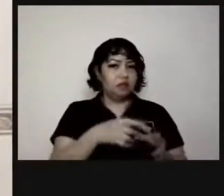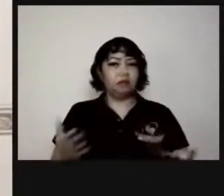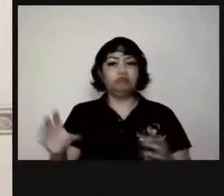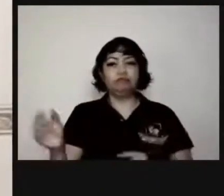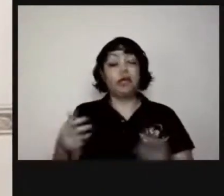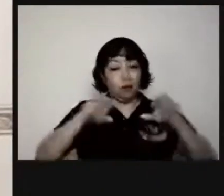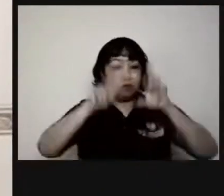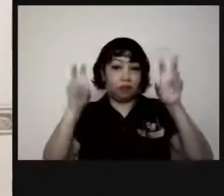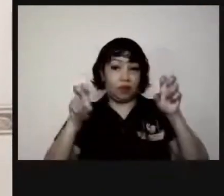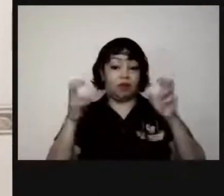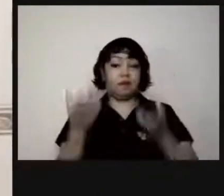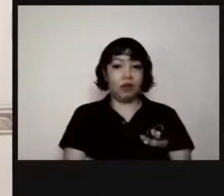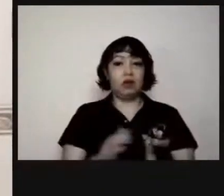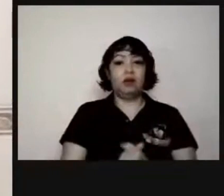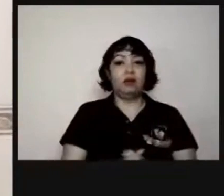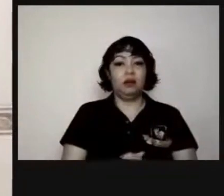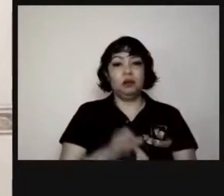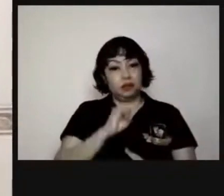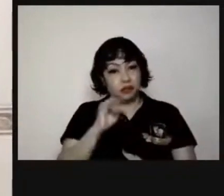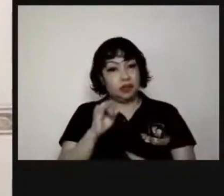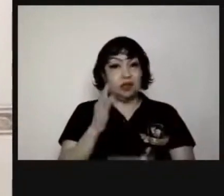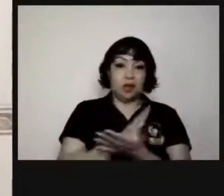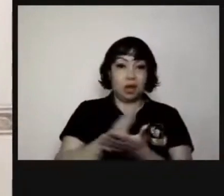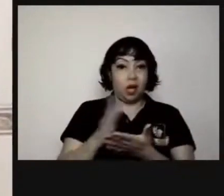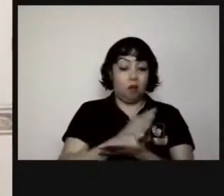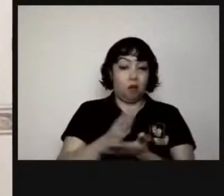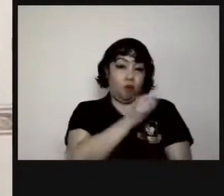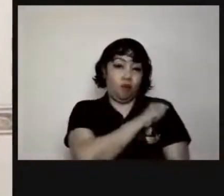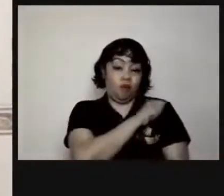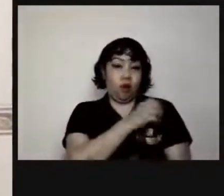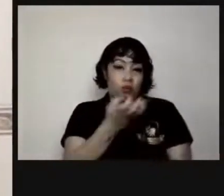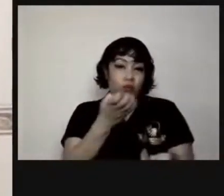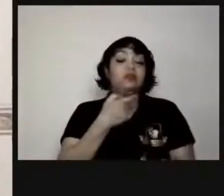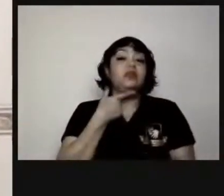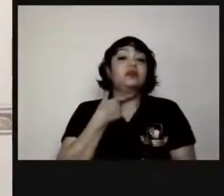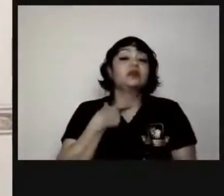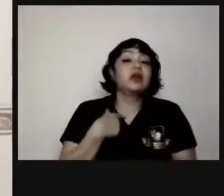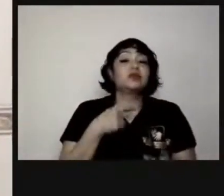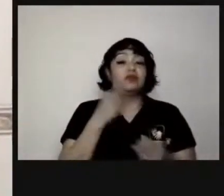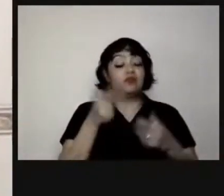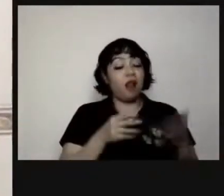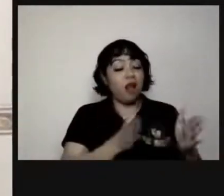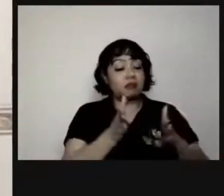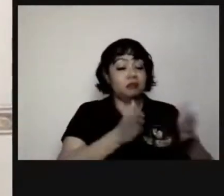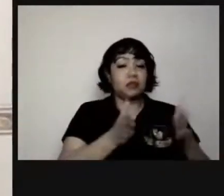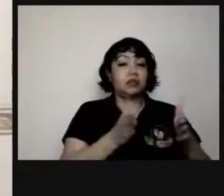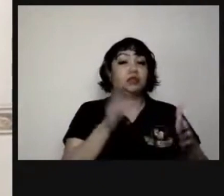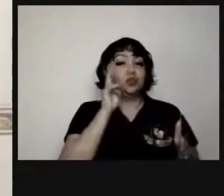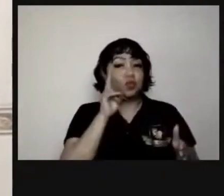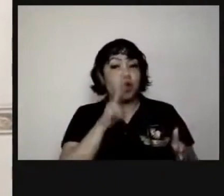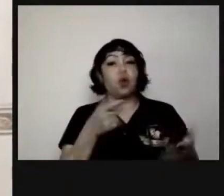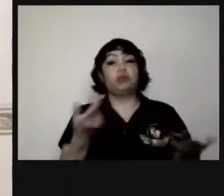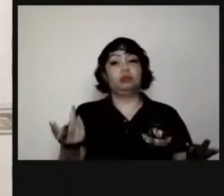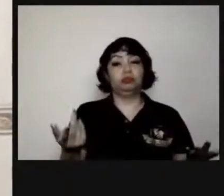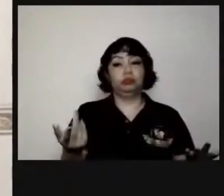tema, né, se algum aluno tiver, né, esse desejo de falar desse período histórico, né, de